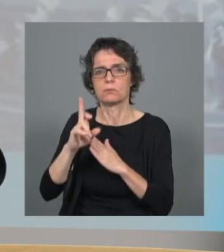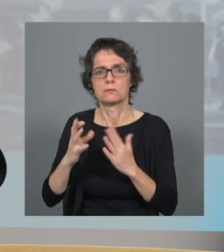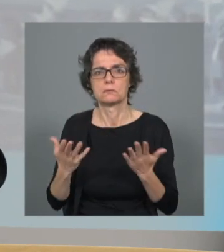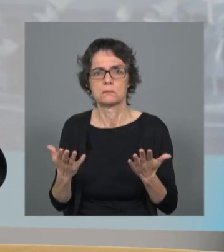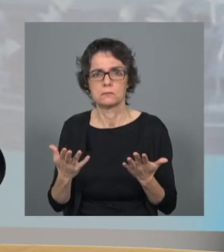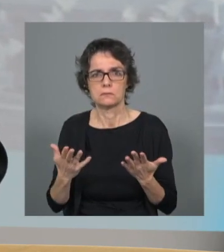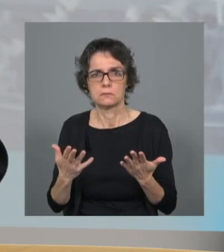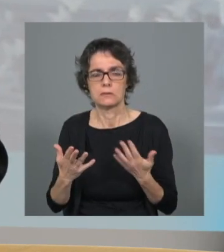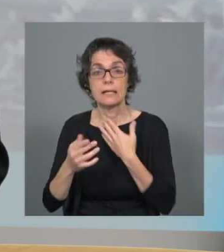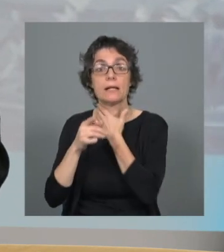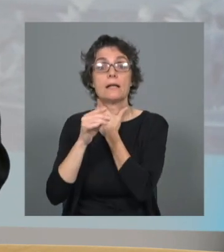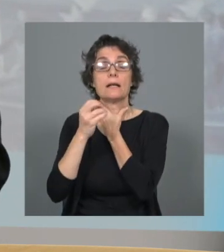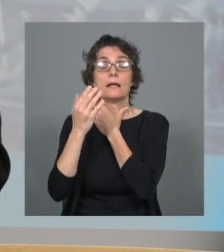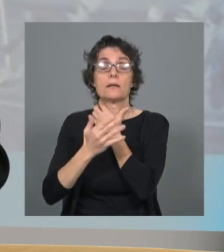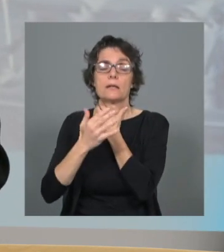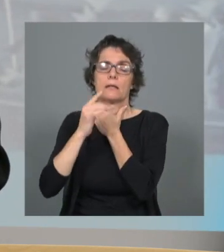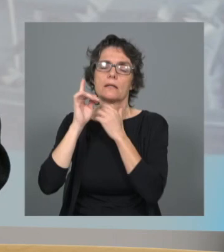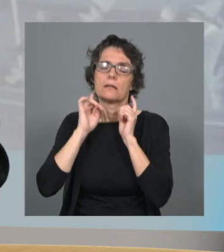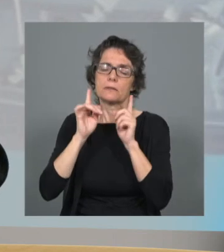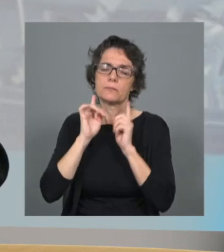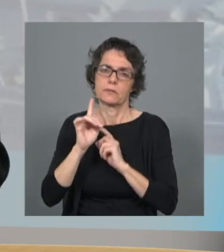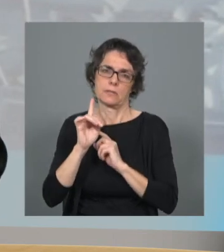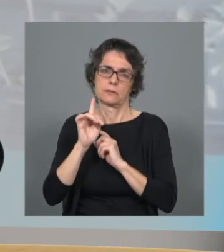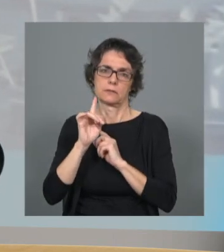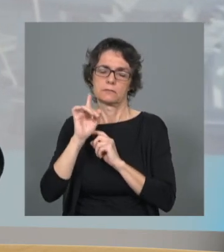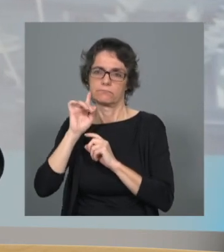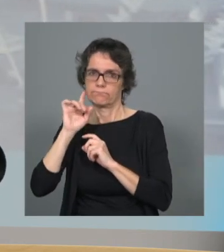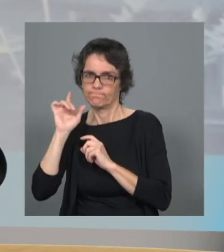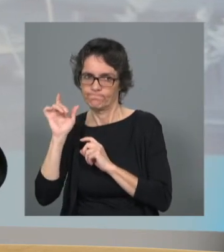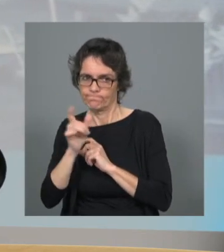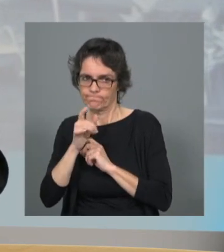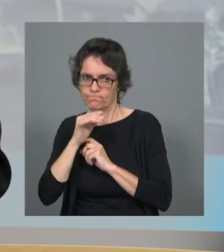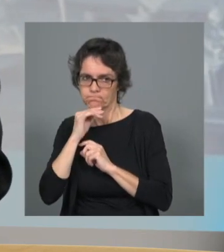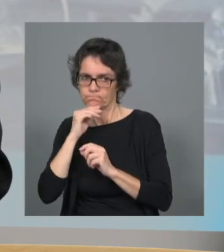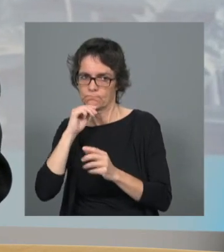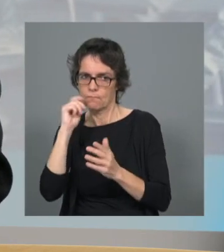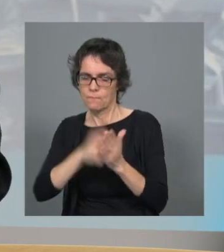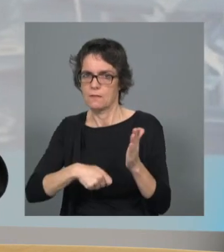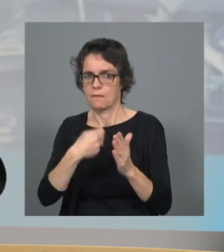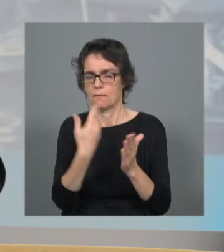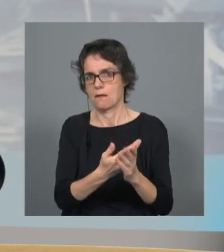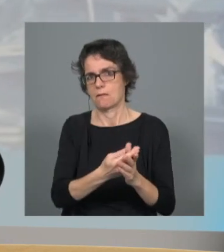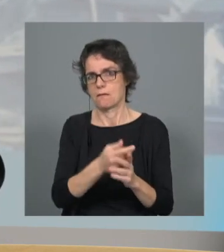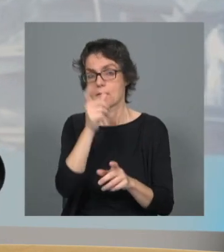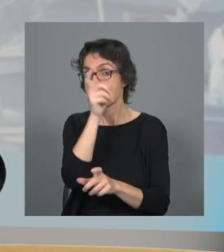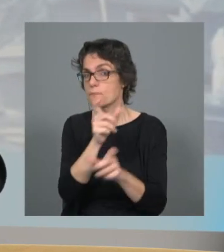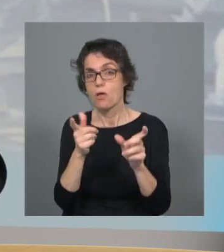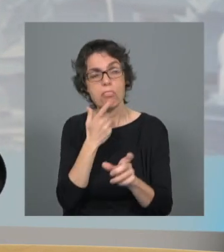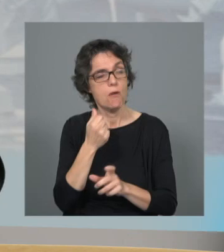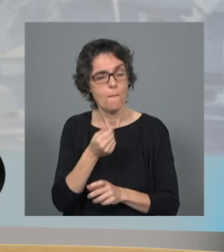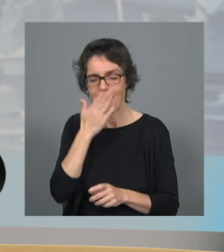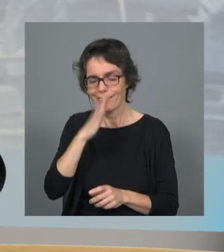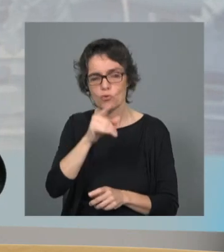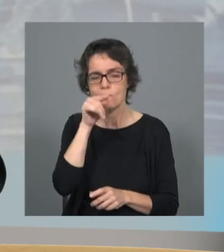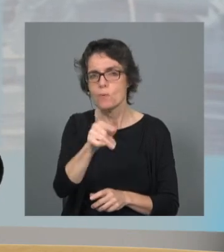muito importante a fiscalização para as pessoas perceberem que de facto não podem ter aquele tipo